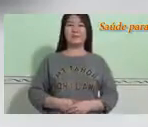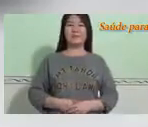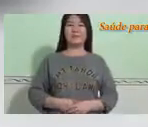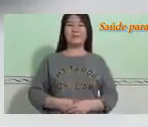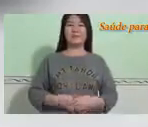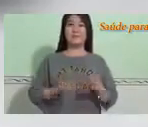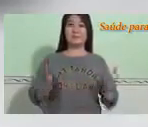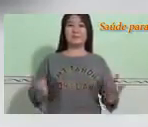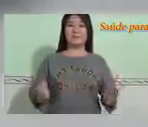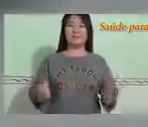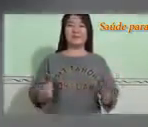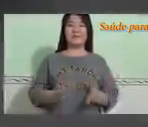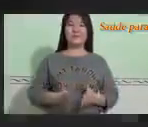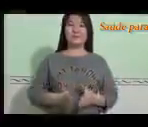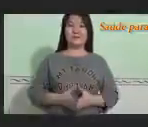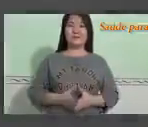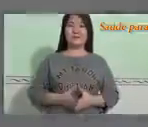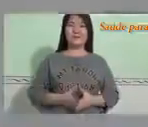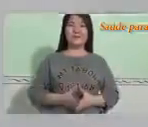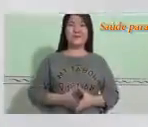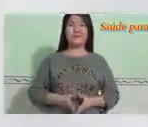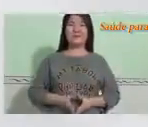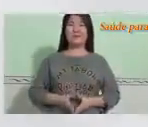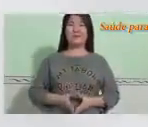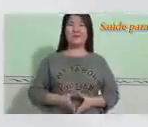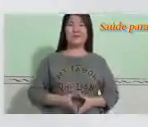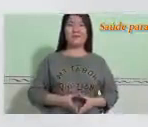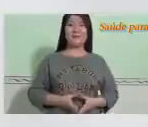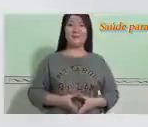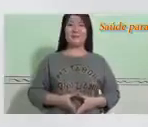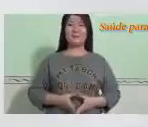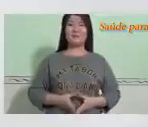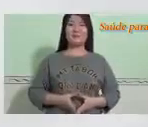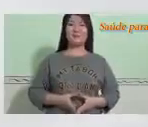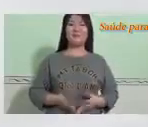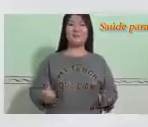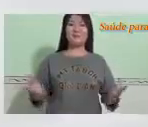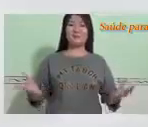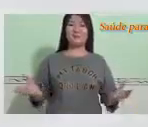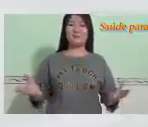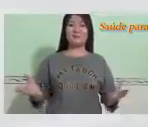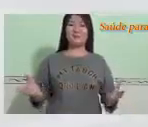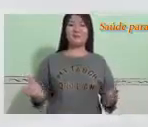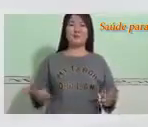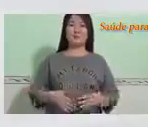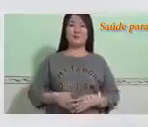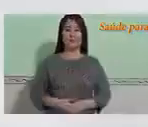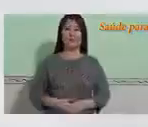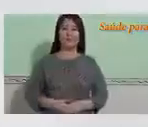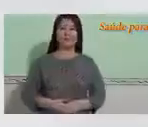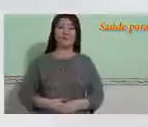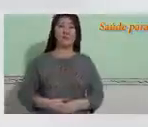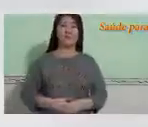Assim, a dieta da pessoa com fibrose cística deve 2 se recair em calorias, pois o paciente não é capaz